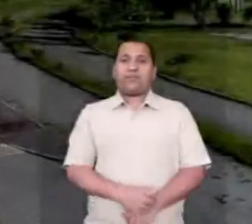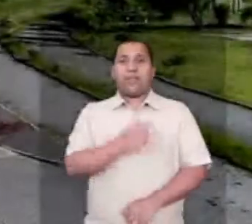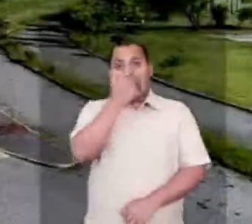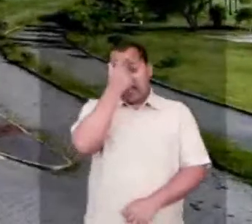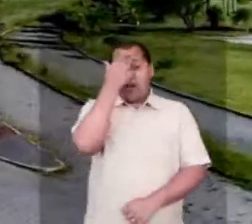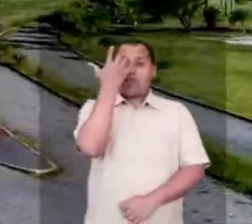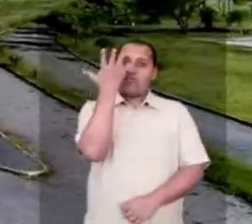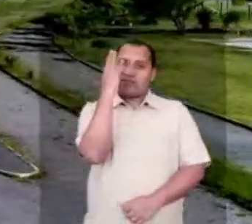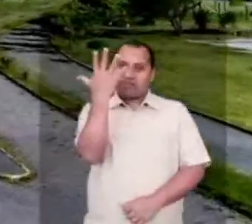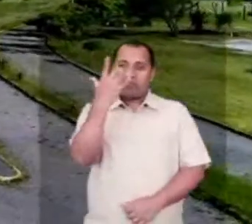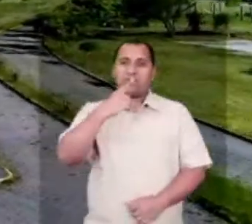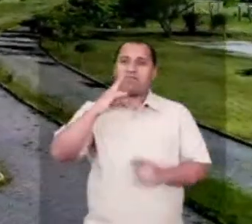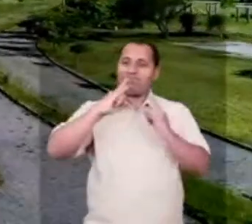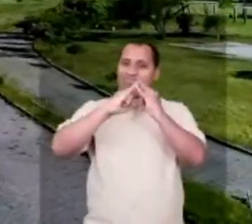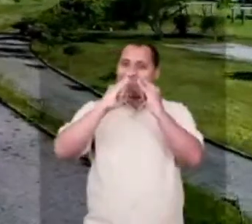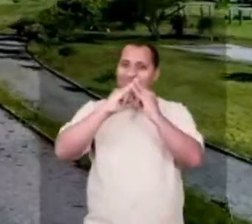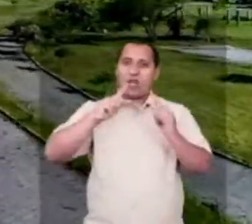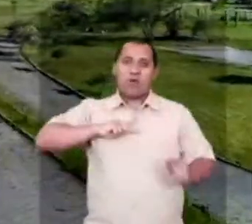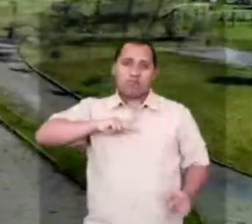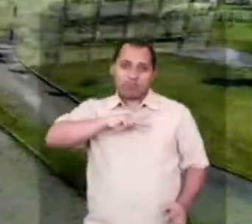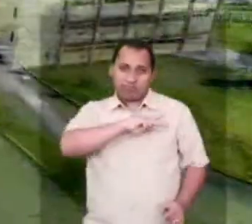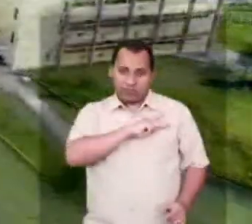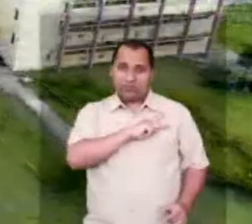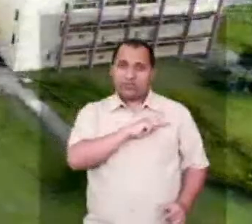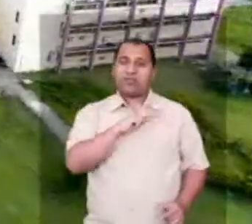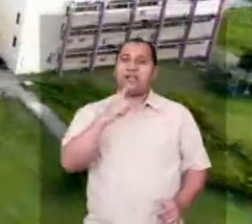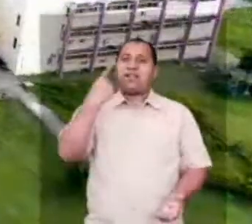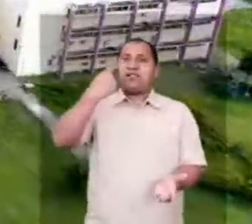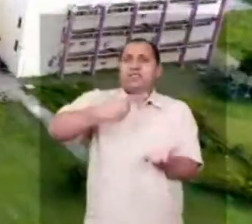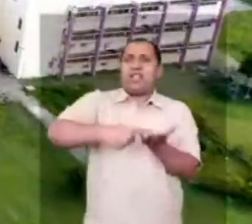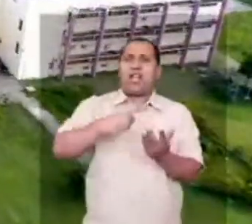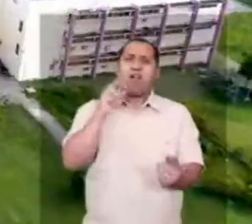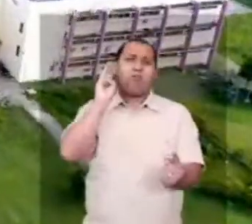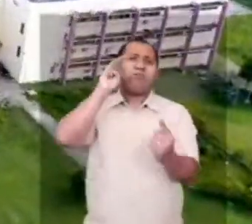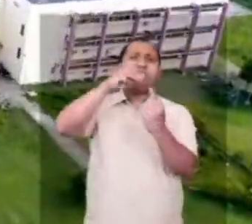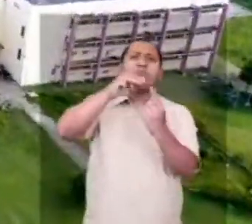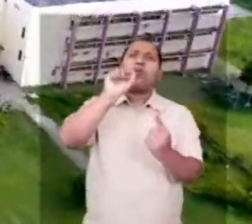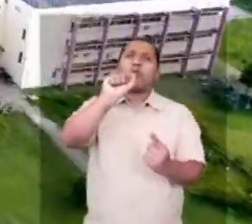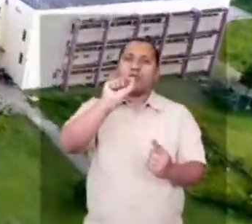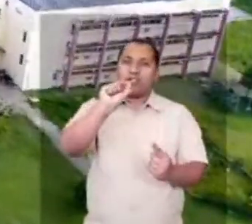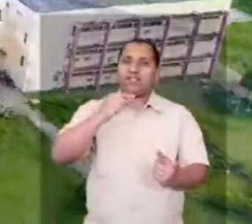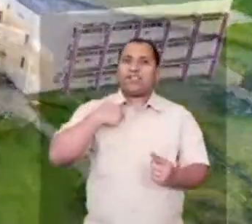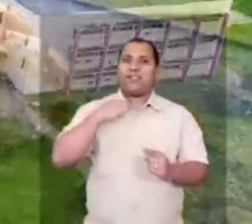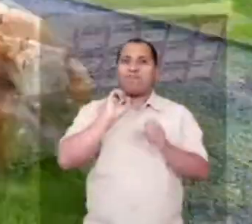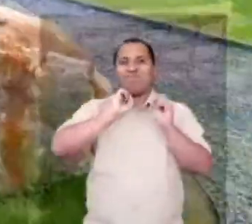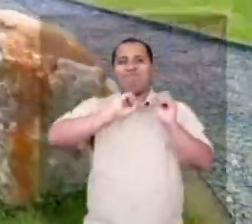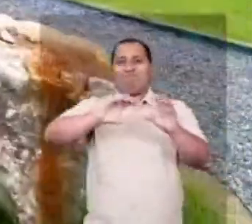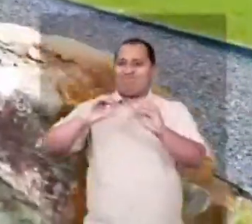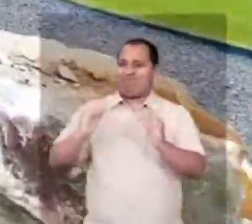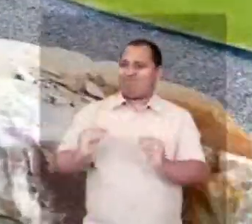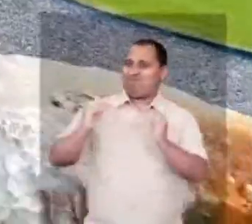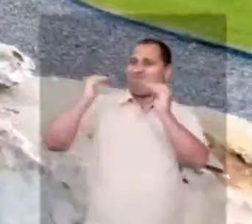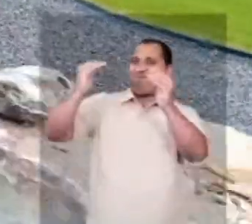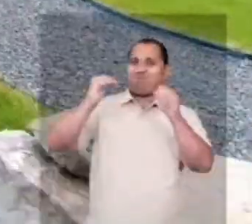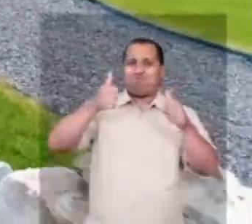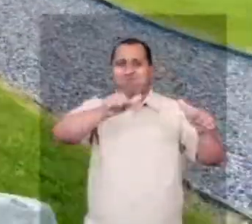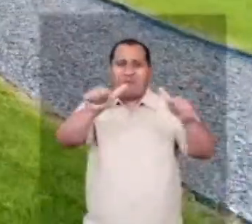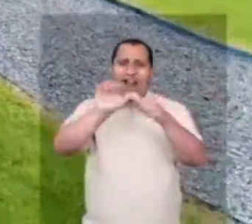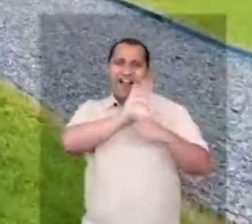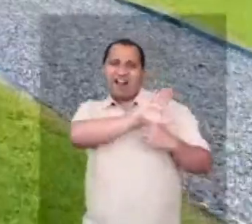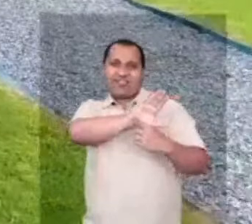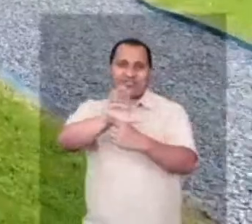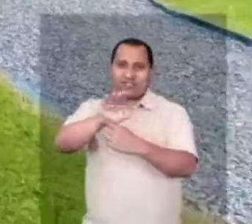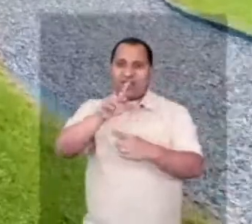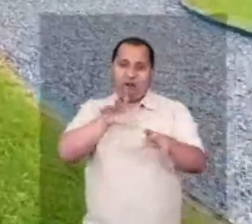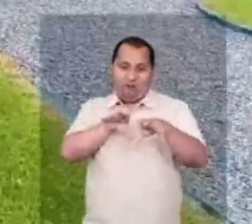A Unipampa é uma instituição pública que tem a missão de promover uma educação superior de qualidade para